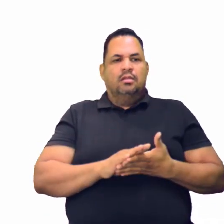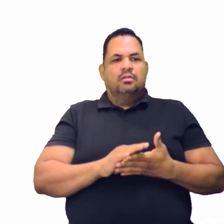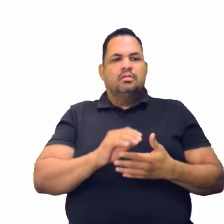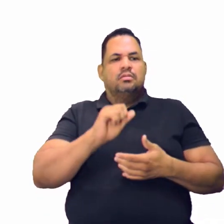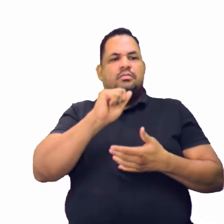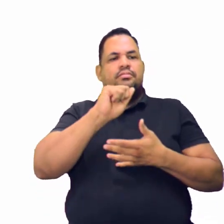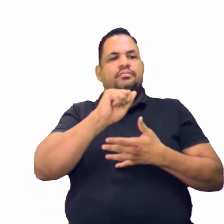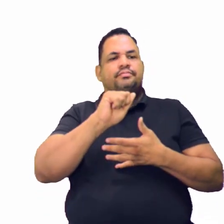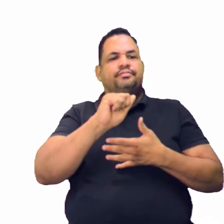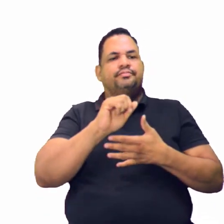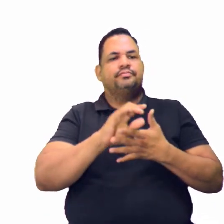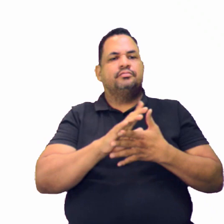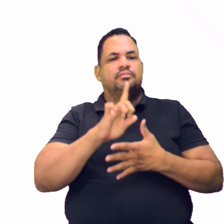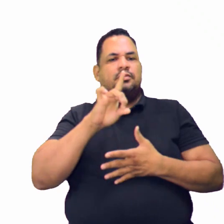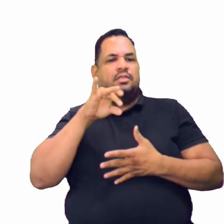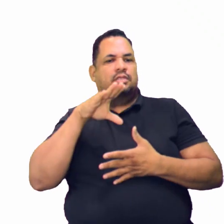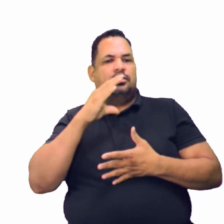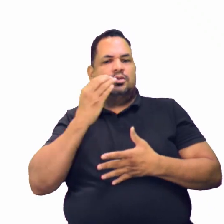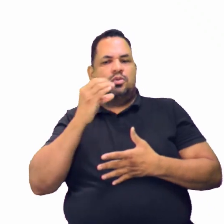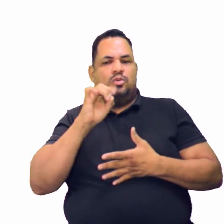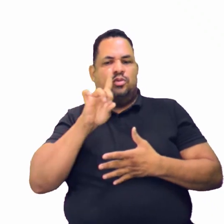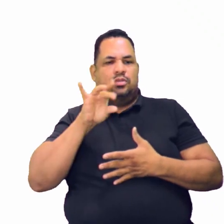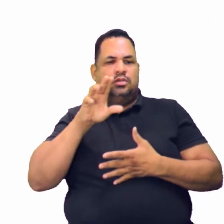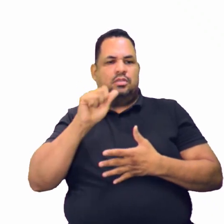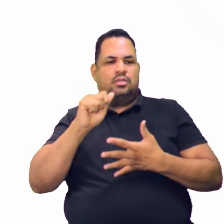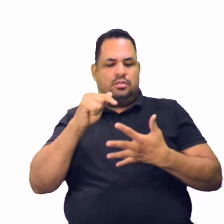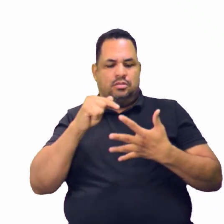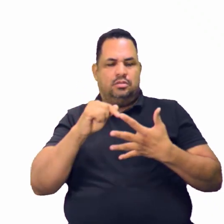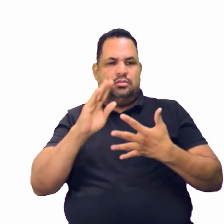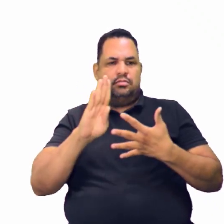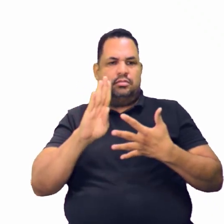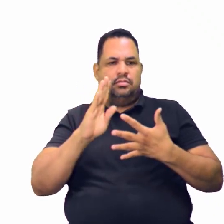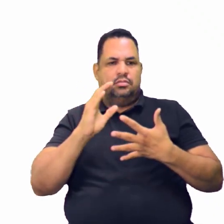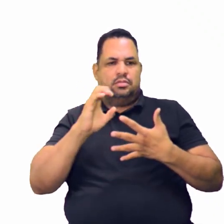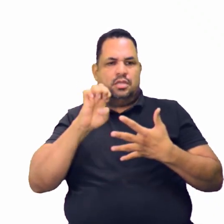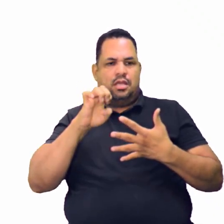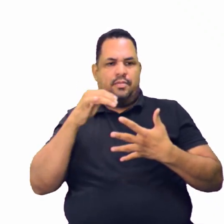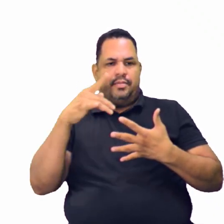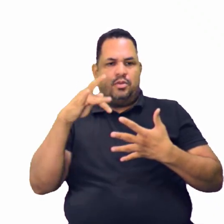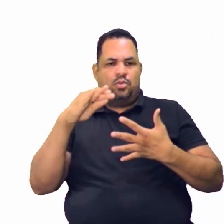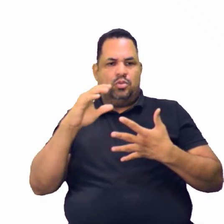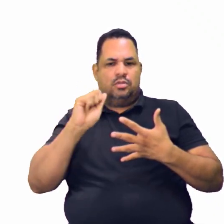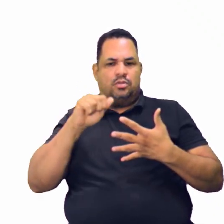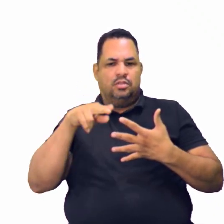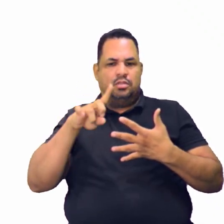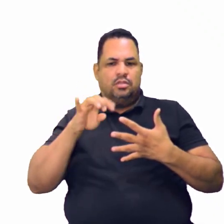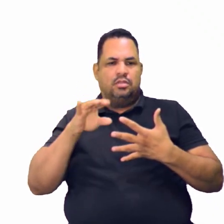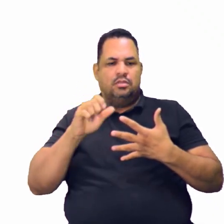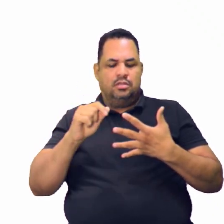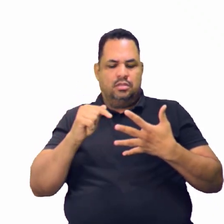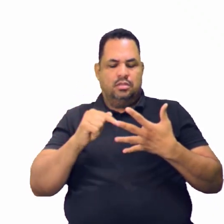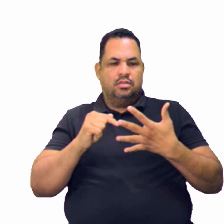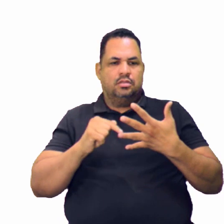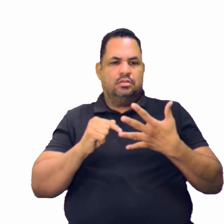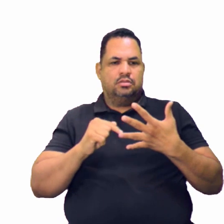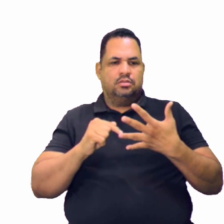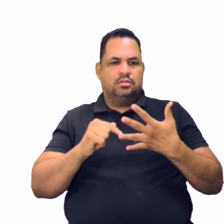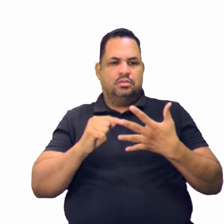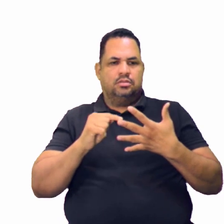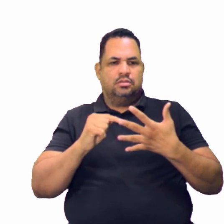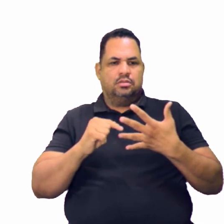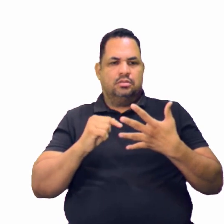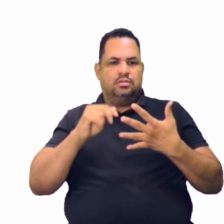A, gênero lírico, crônica. B, gênero épico, anedota.